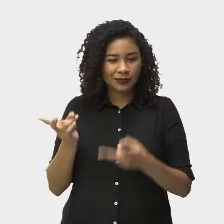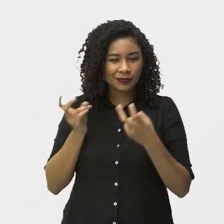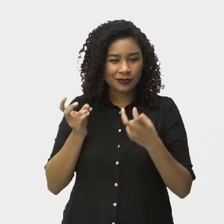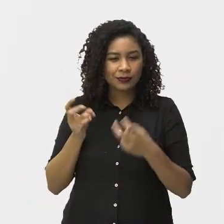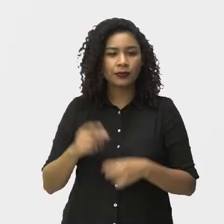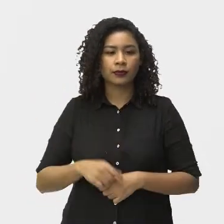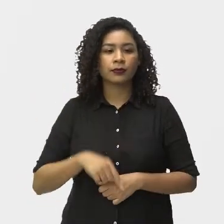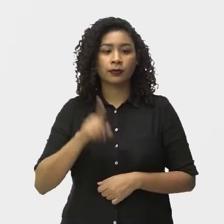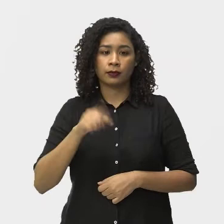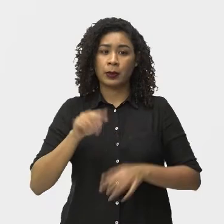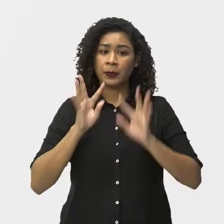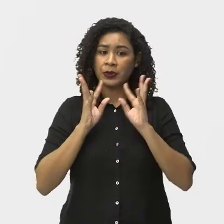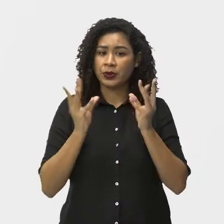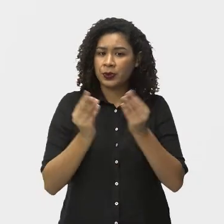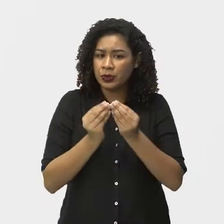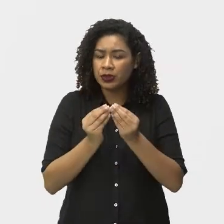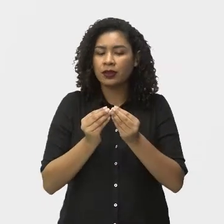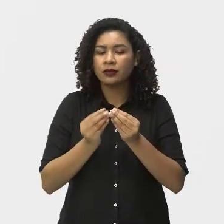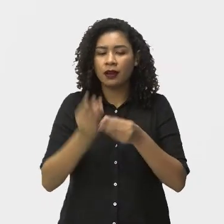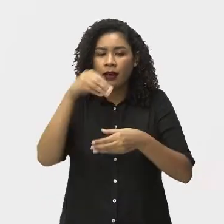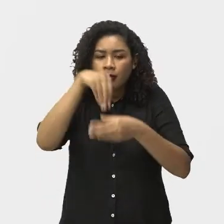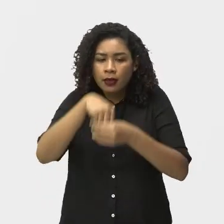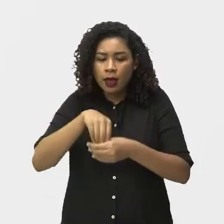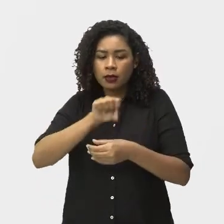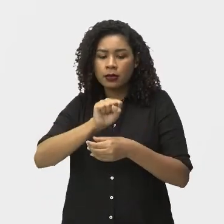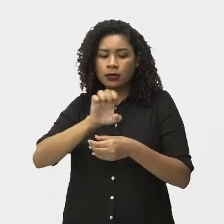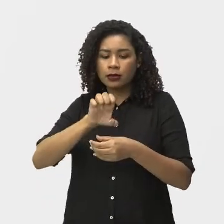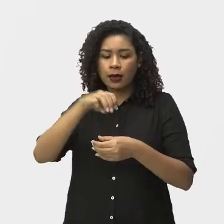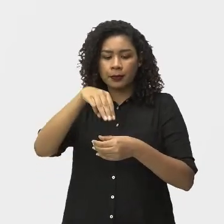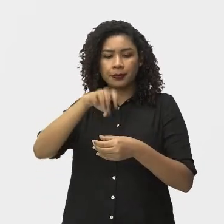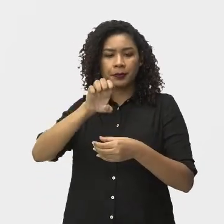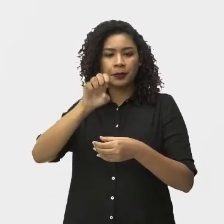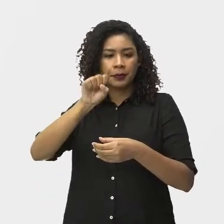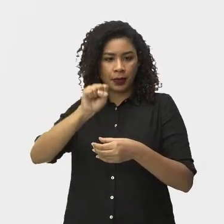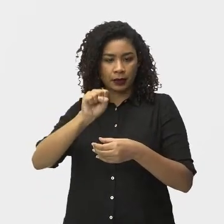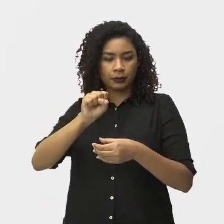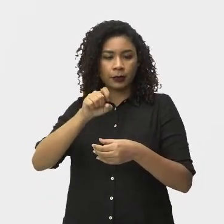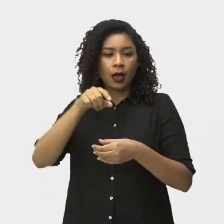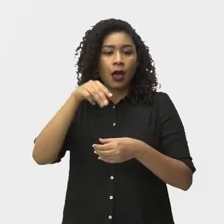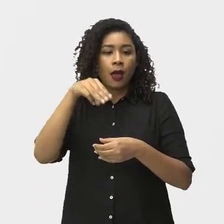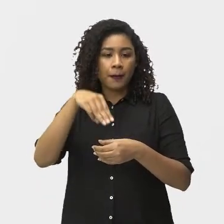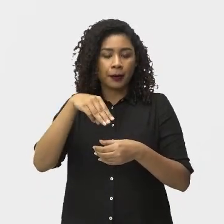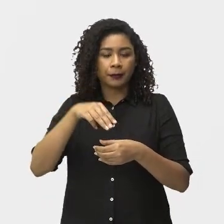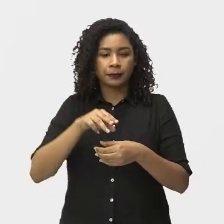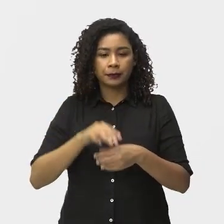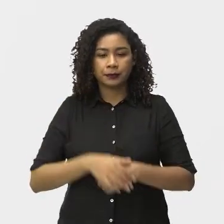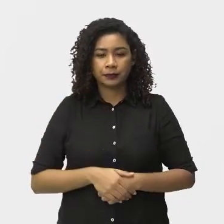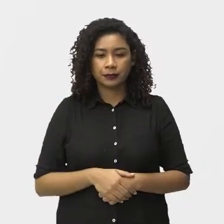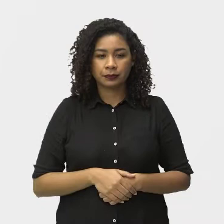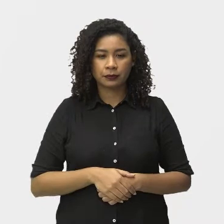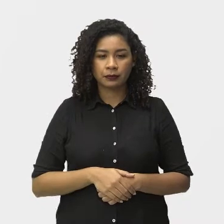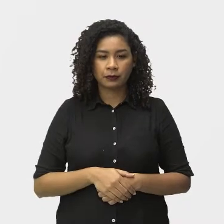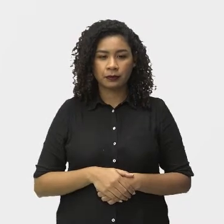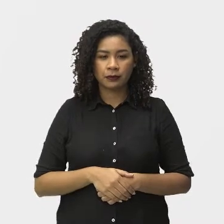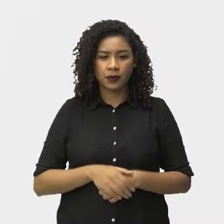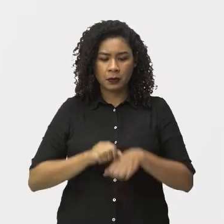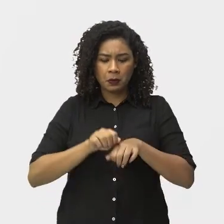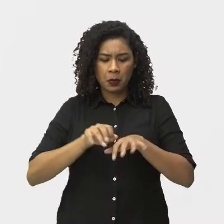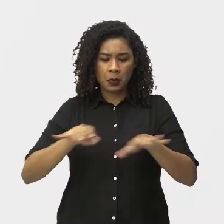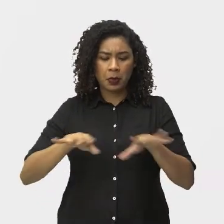o sêmen, como a gente acabou de comentar, que é um fluido que nutre e proporciona o meio de sobrevivência aos espermatozoides, como